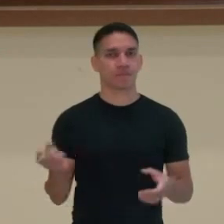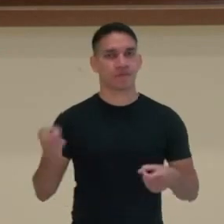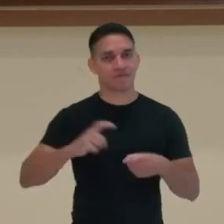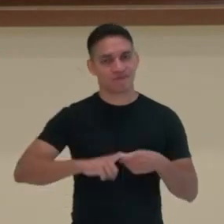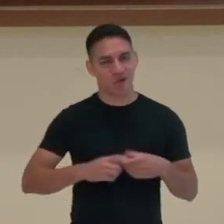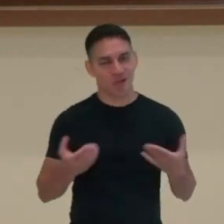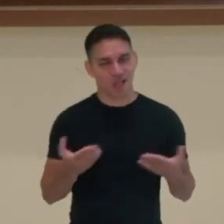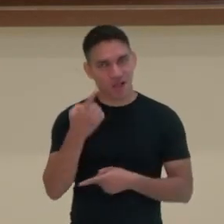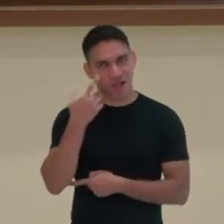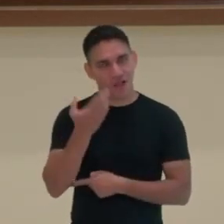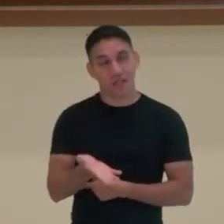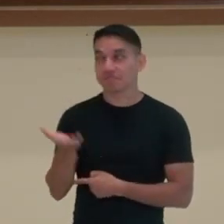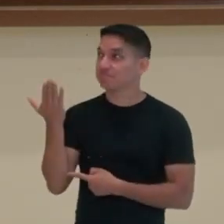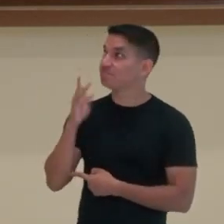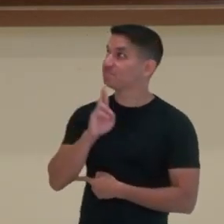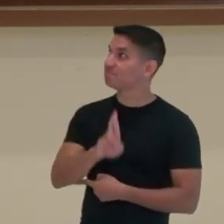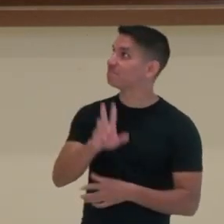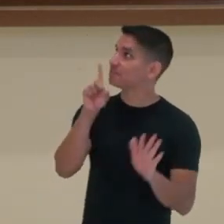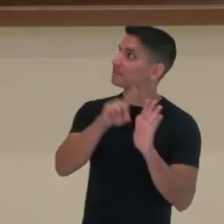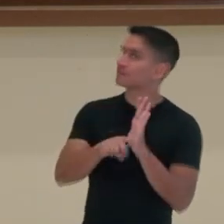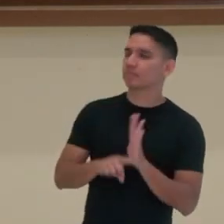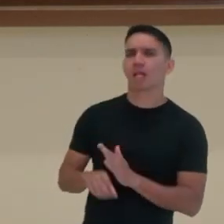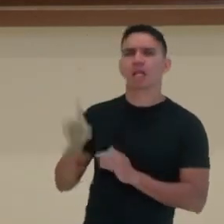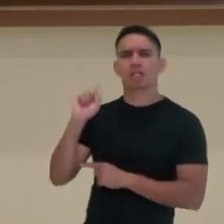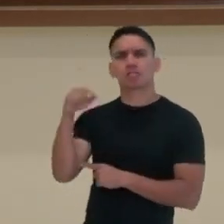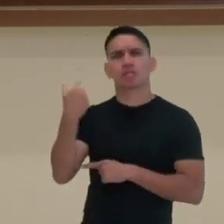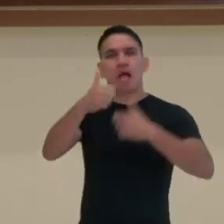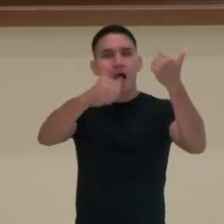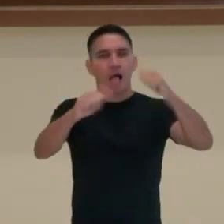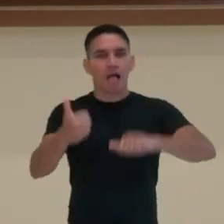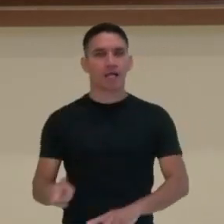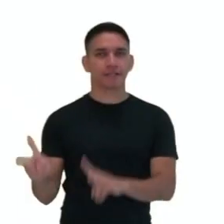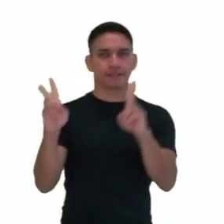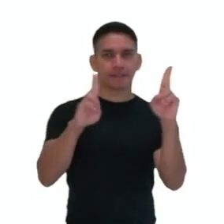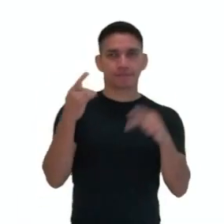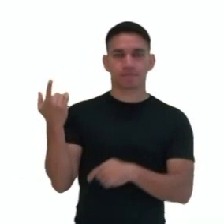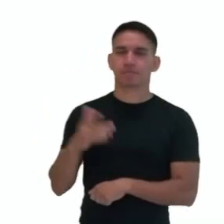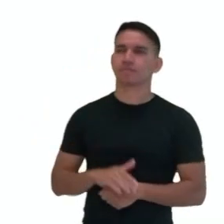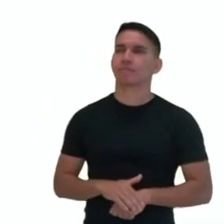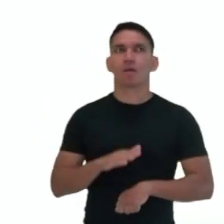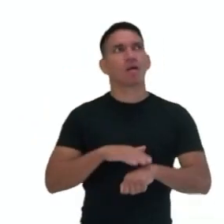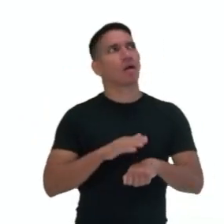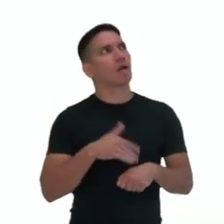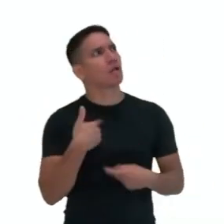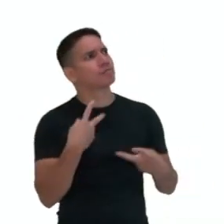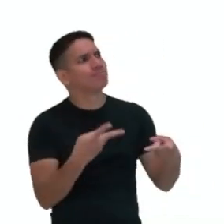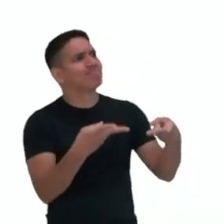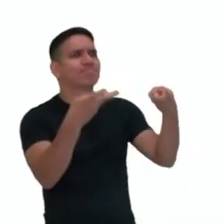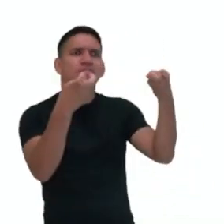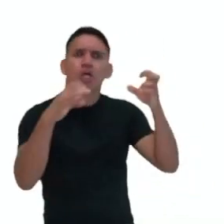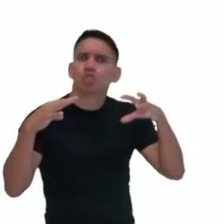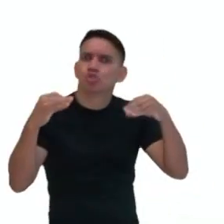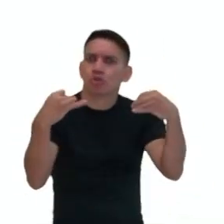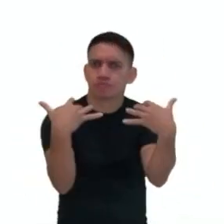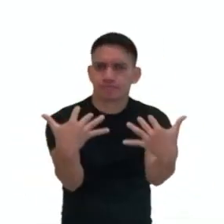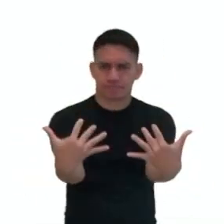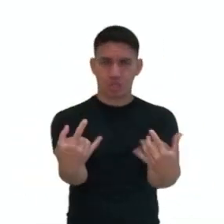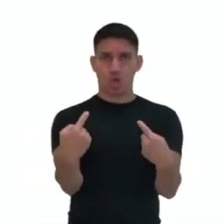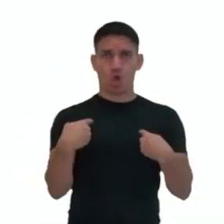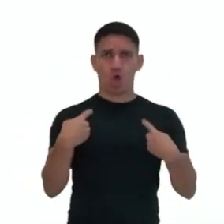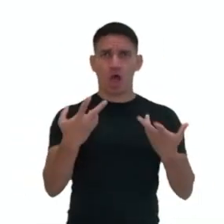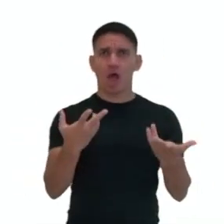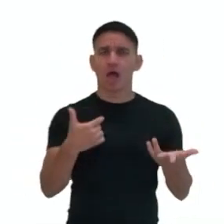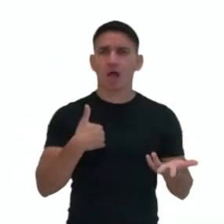Voltei, gabaritar contigo a questão. Estamos analisando esse recorte. Quando dei por mim, a classe inteira me olhava com pena ou